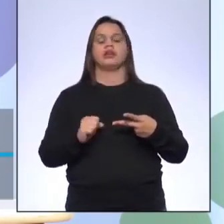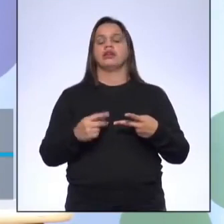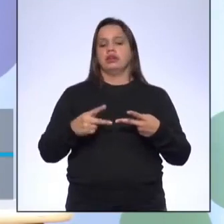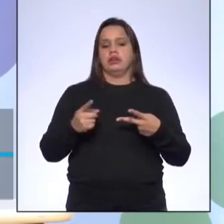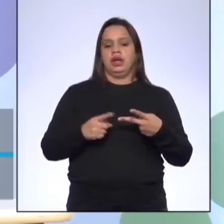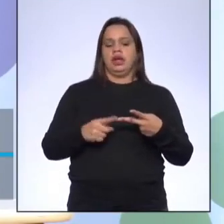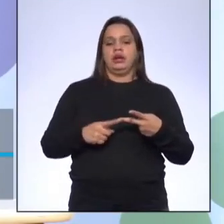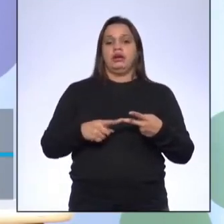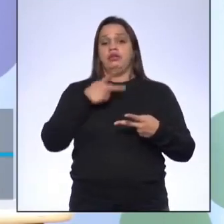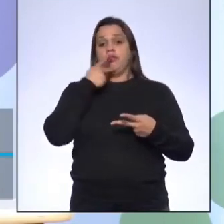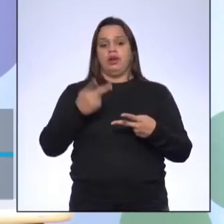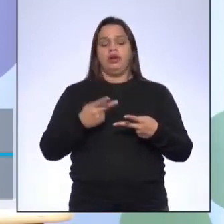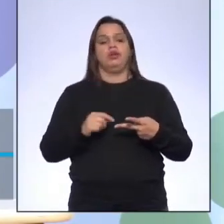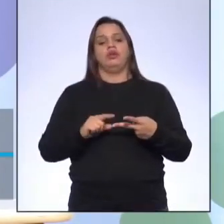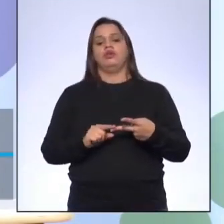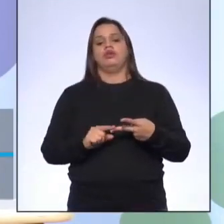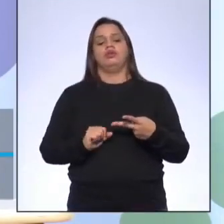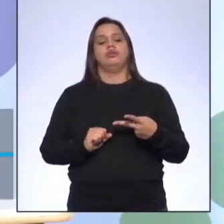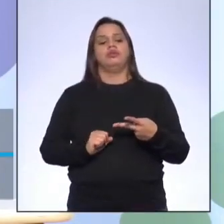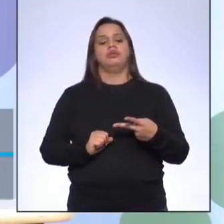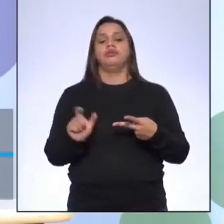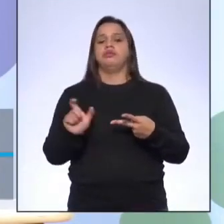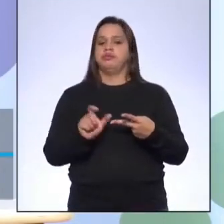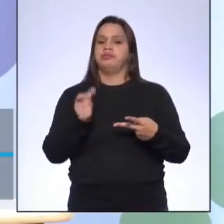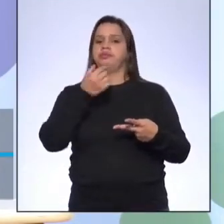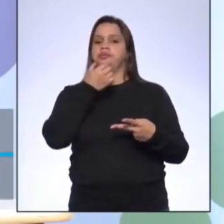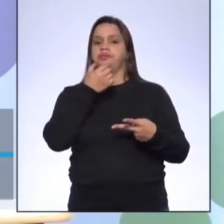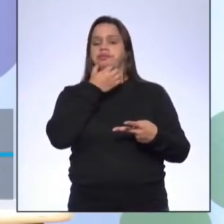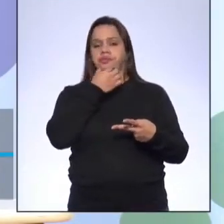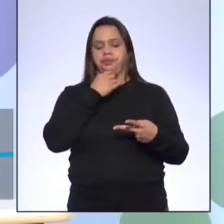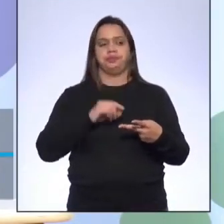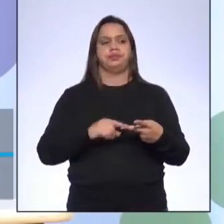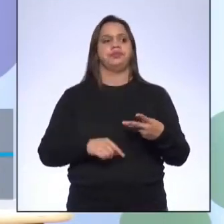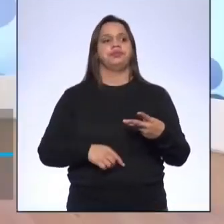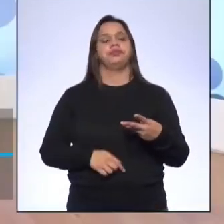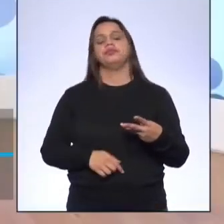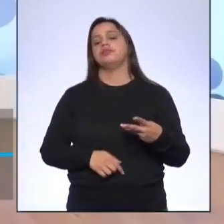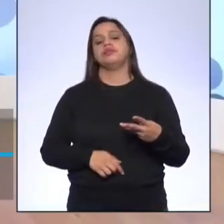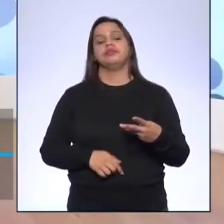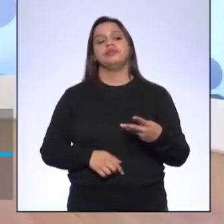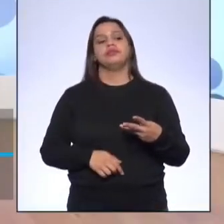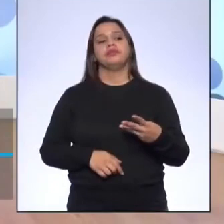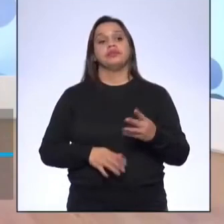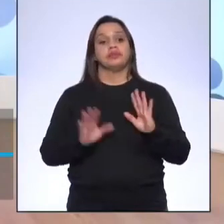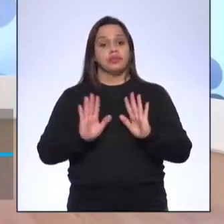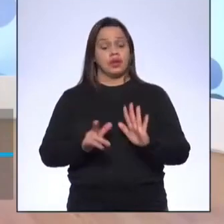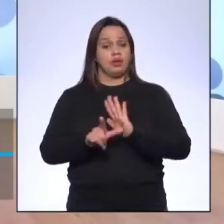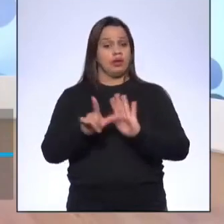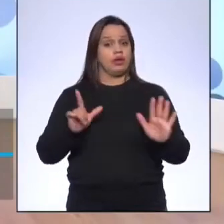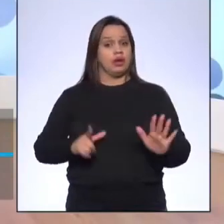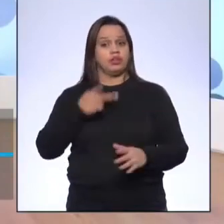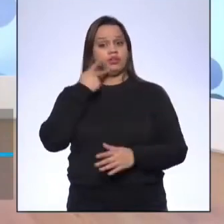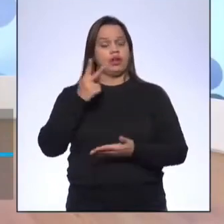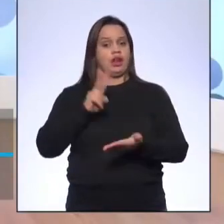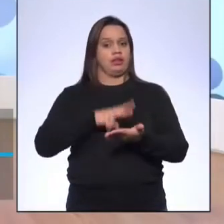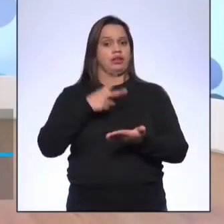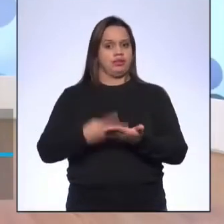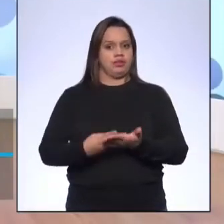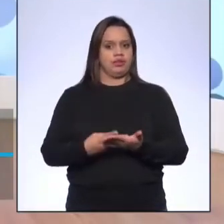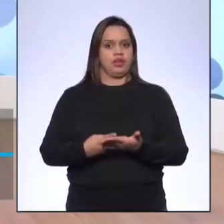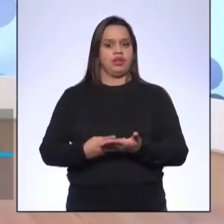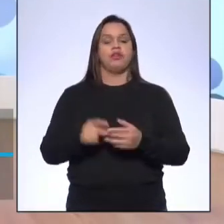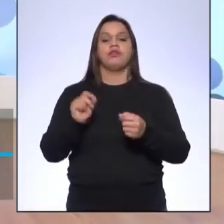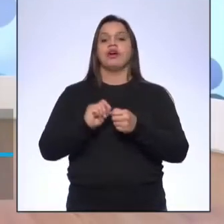da declared state e contaminated. Wonderful. Antes de falar a tradução, nós vamos para